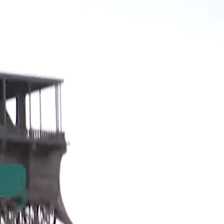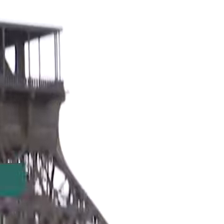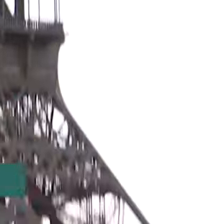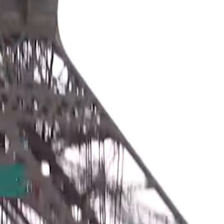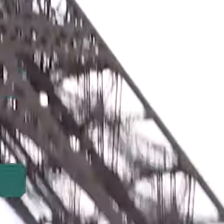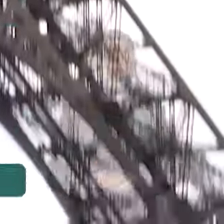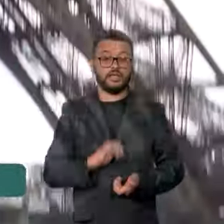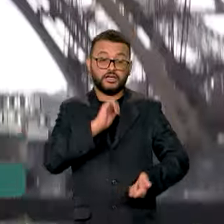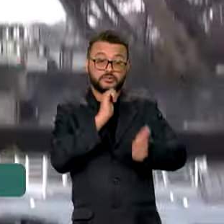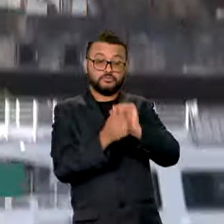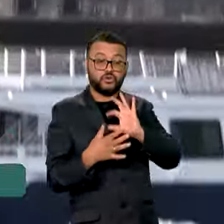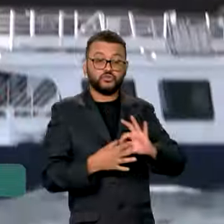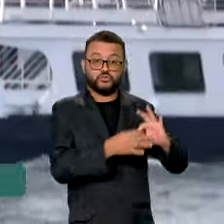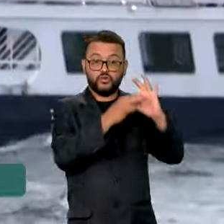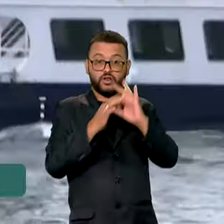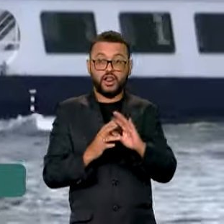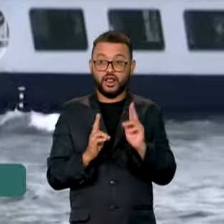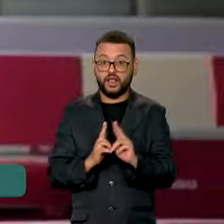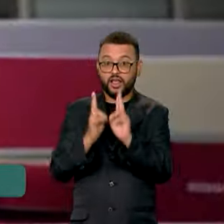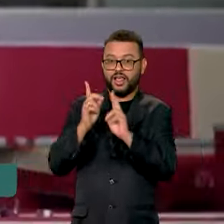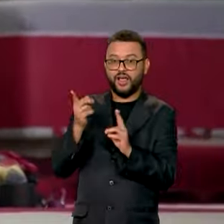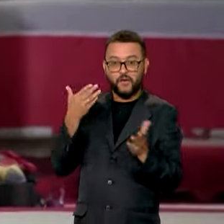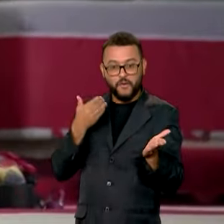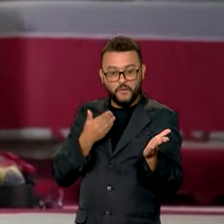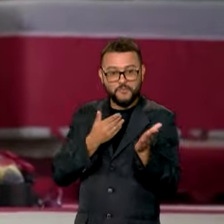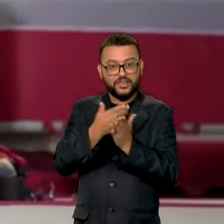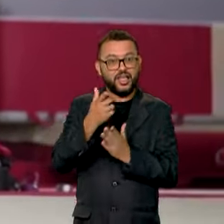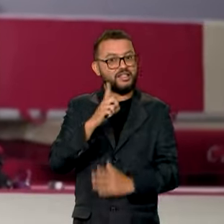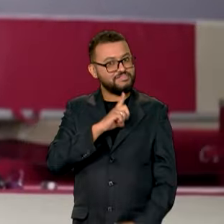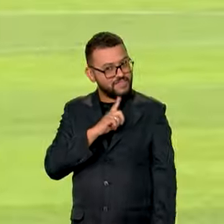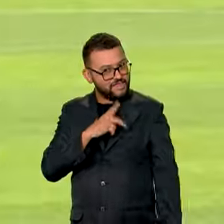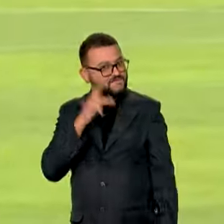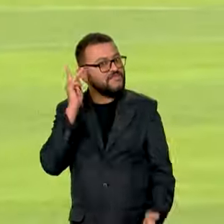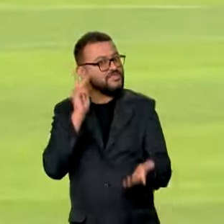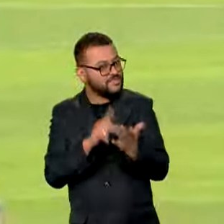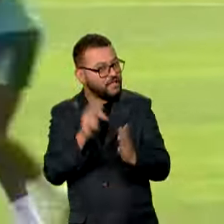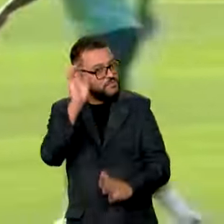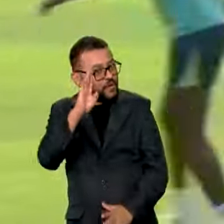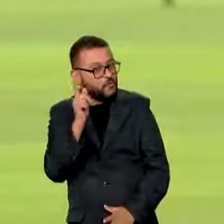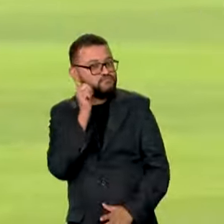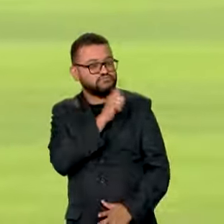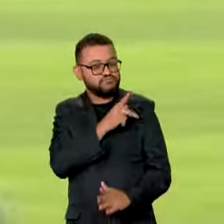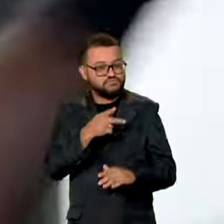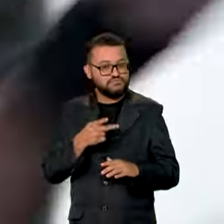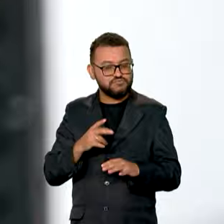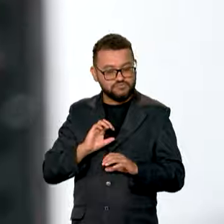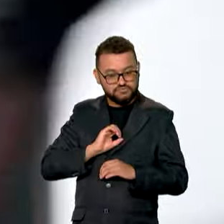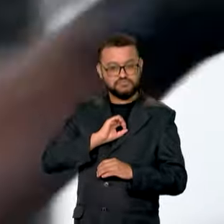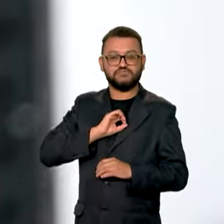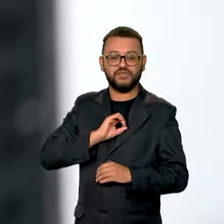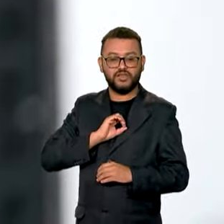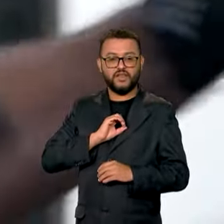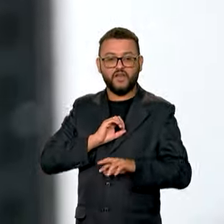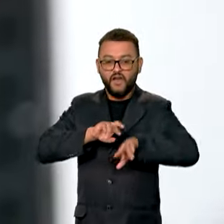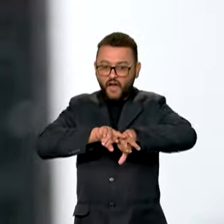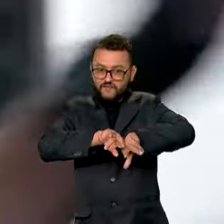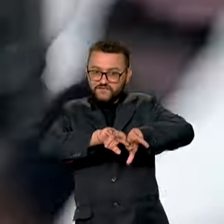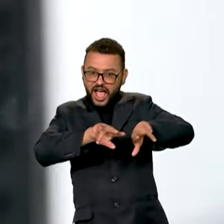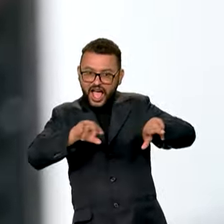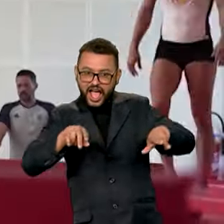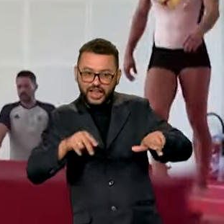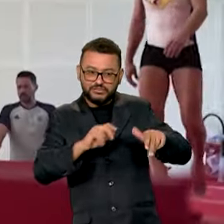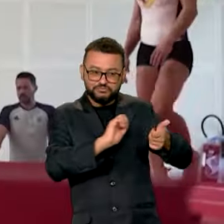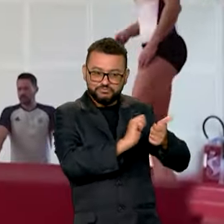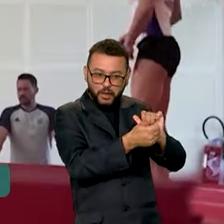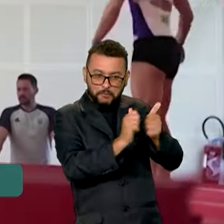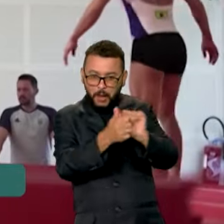Os Jogos Olímpicos de Paris chegaram e com chances reais do Brasil conquistar medalhas. São dezenas de